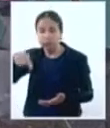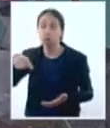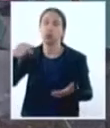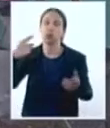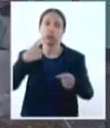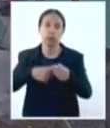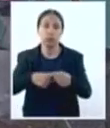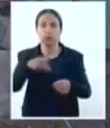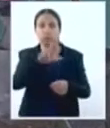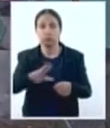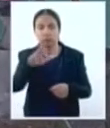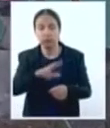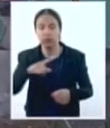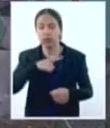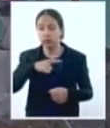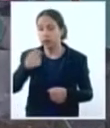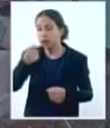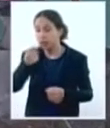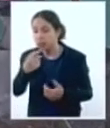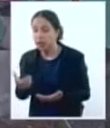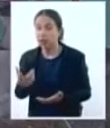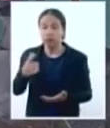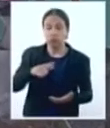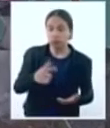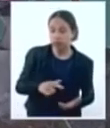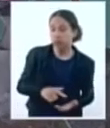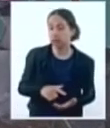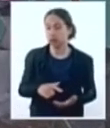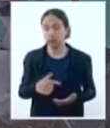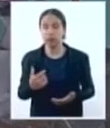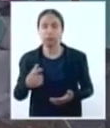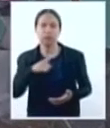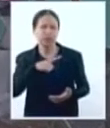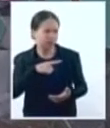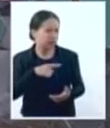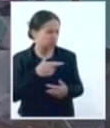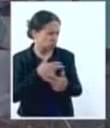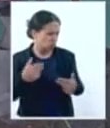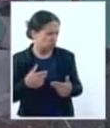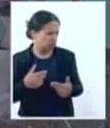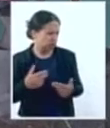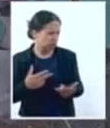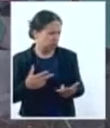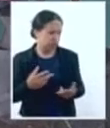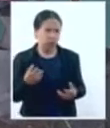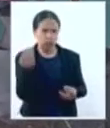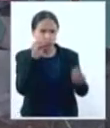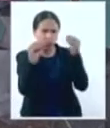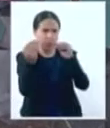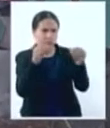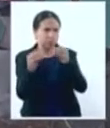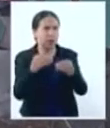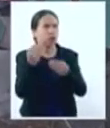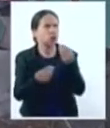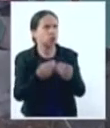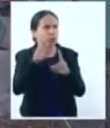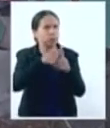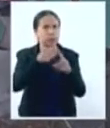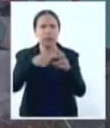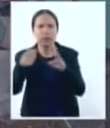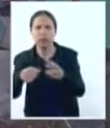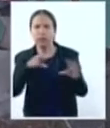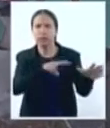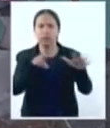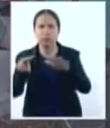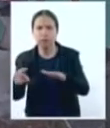a determinação com relação a essa atualização? Por exemplo, então é mensal, ou semanal,